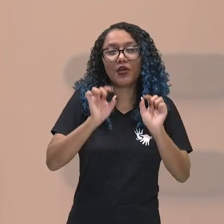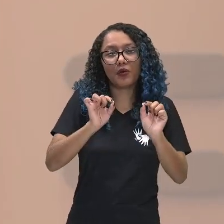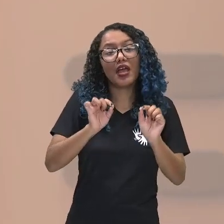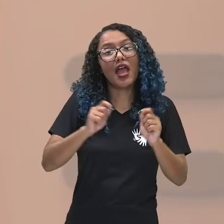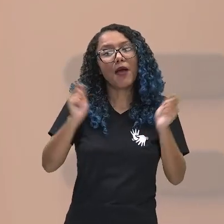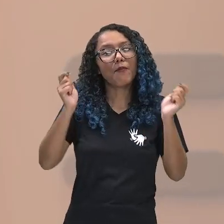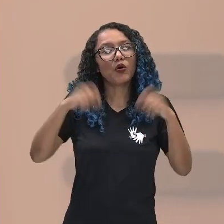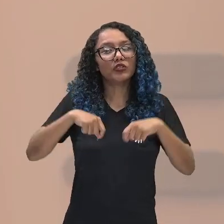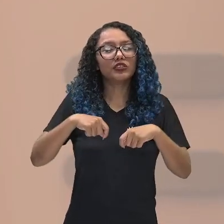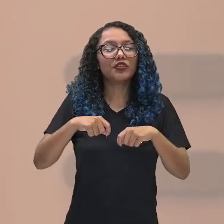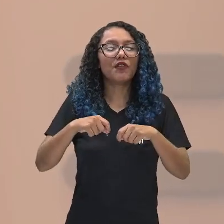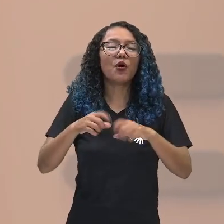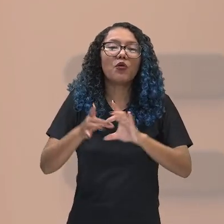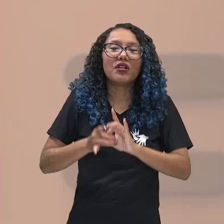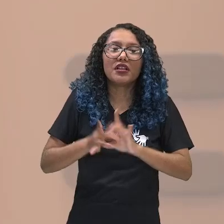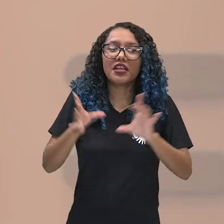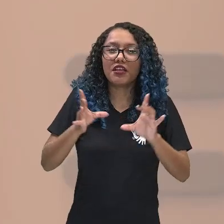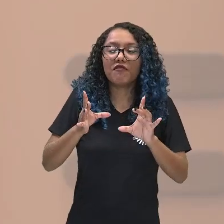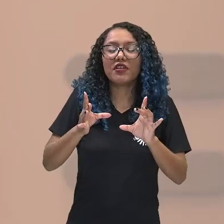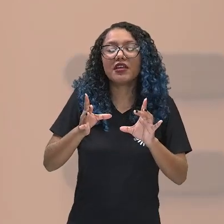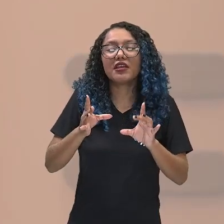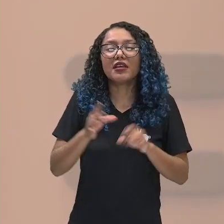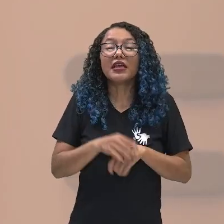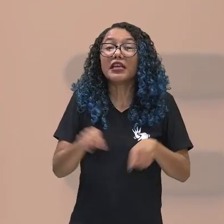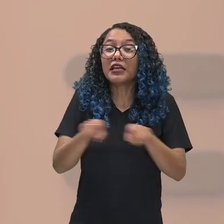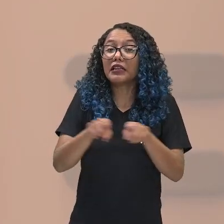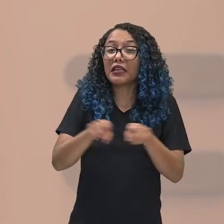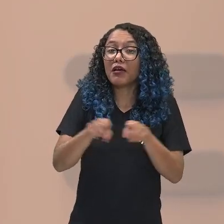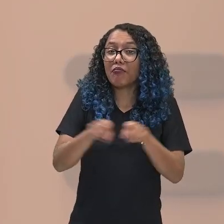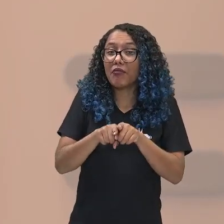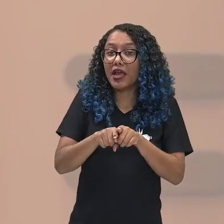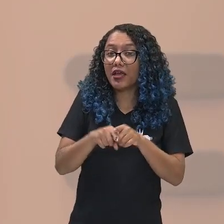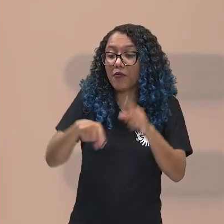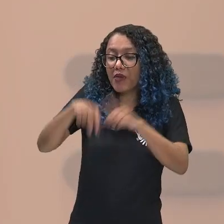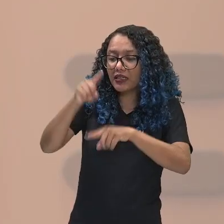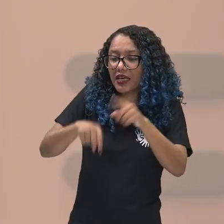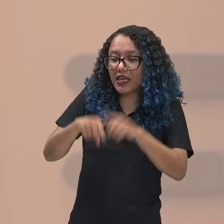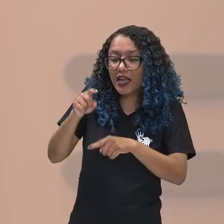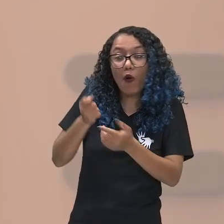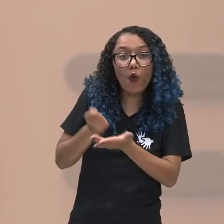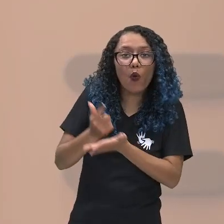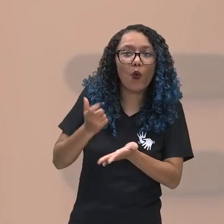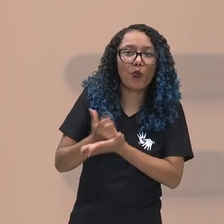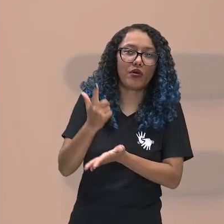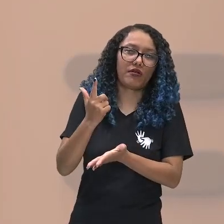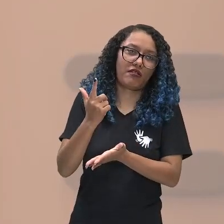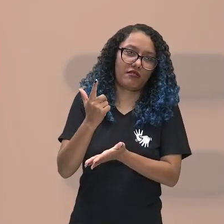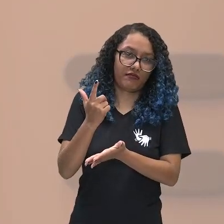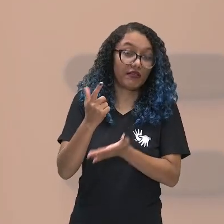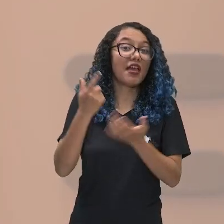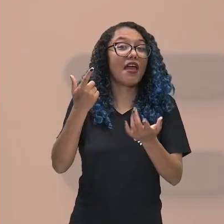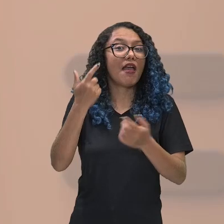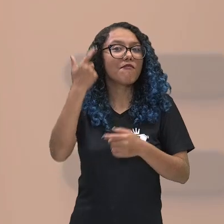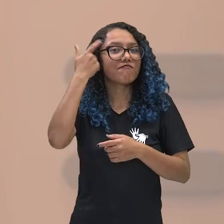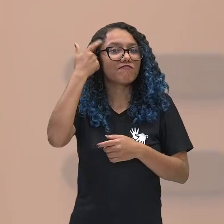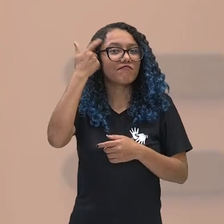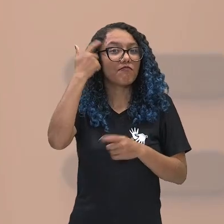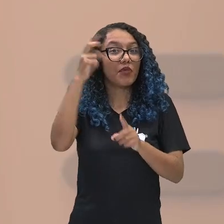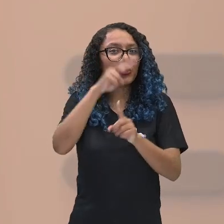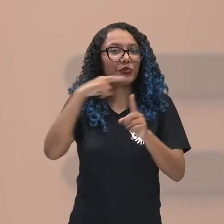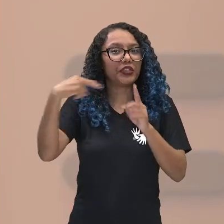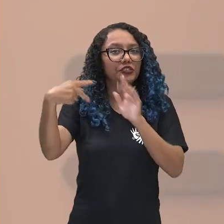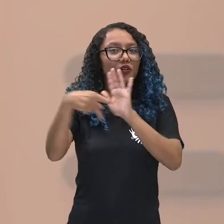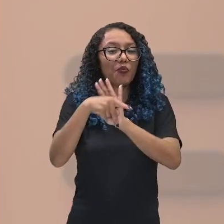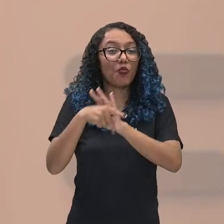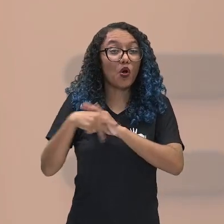que pudesse, então, comprar os seus produtos manufaturados. Então, é nessa ótica, né, que a gente precisa, então,